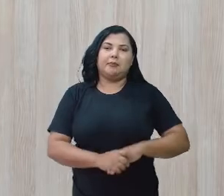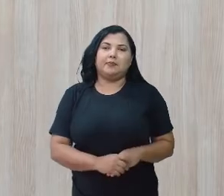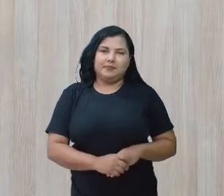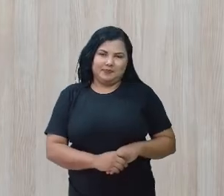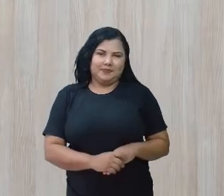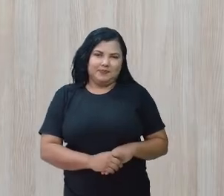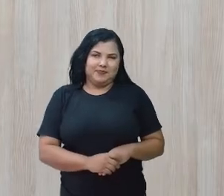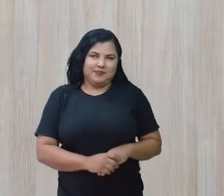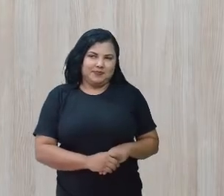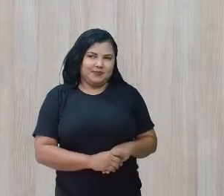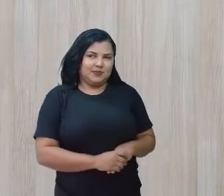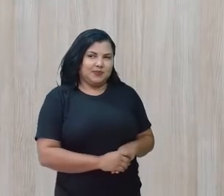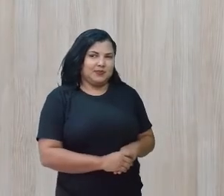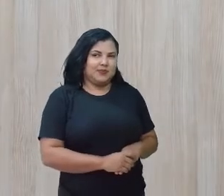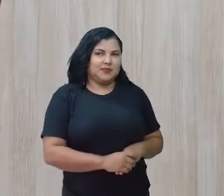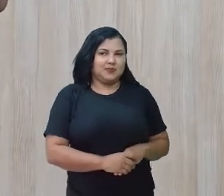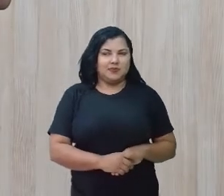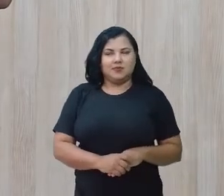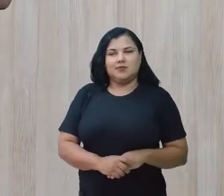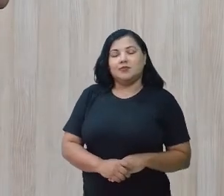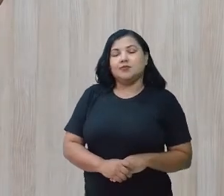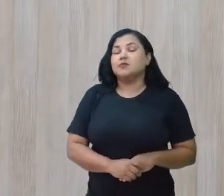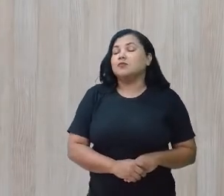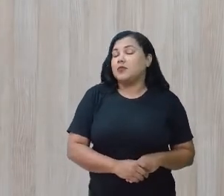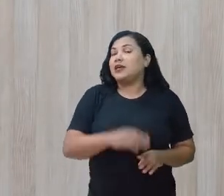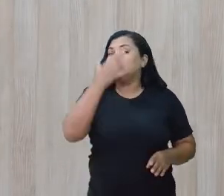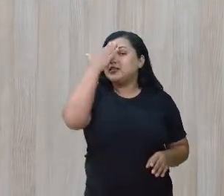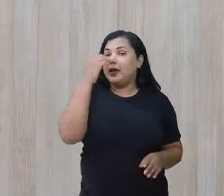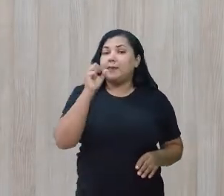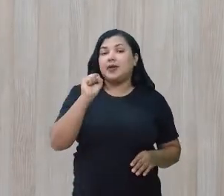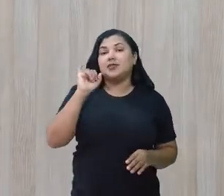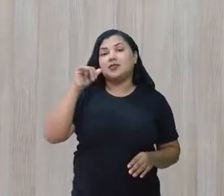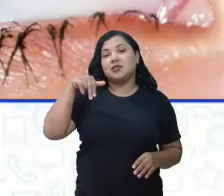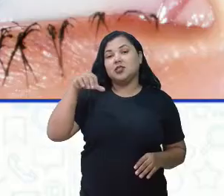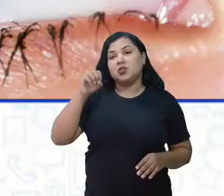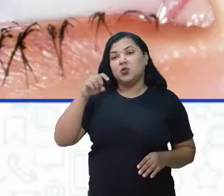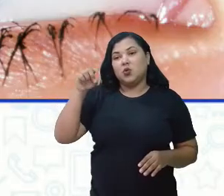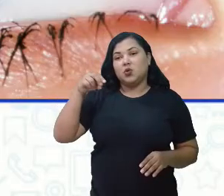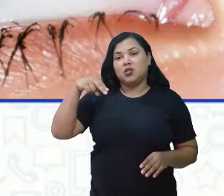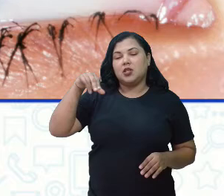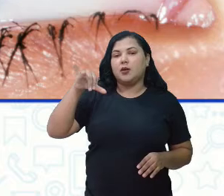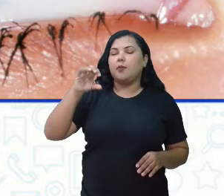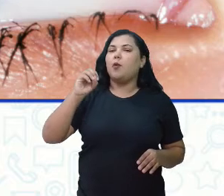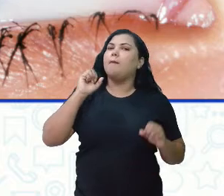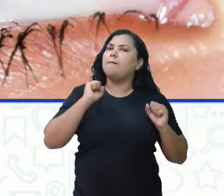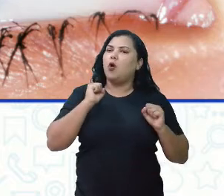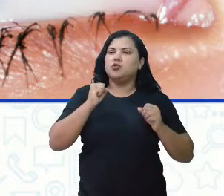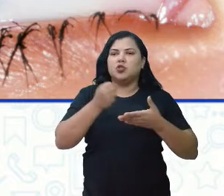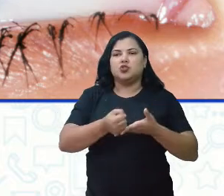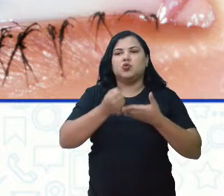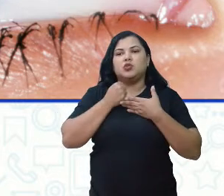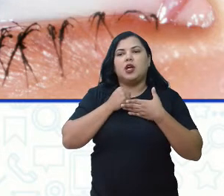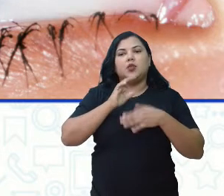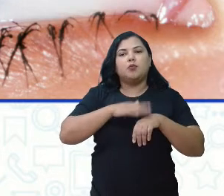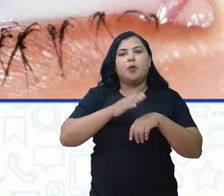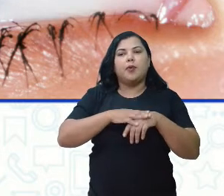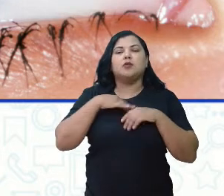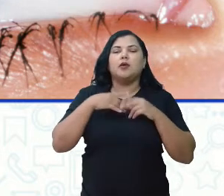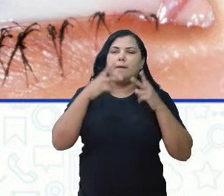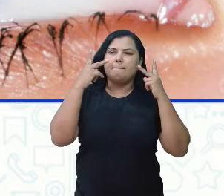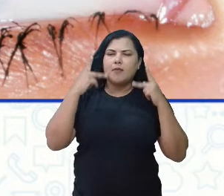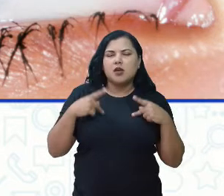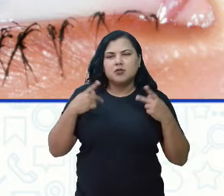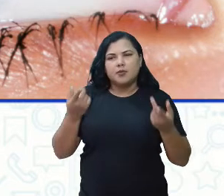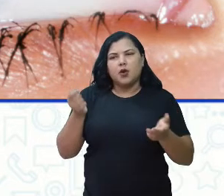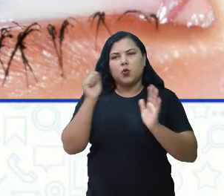da coincidência. Saber os sinônimos pode nos ajudar na hora de reconhecer uma descrição em um texto